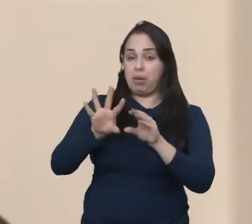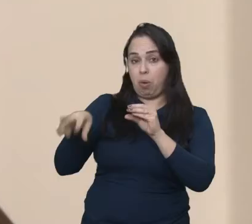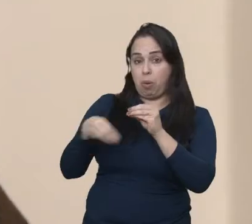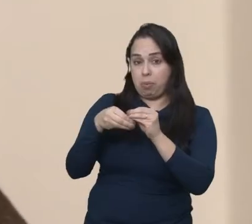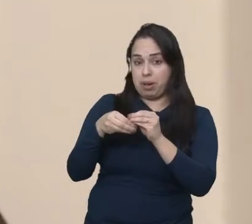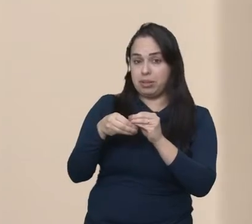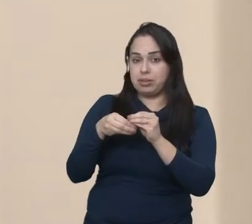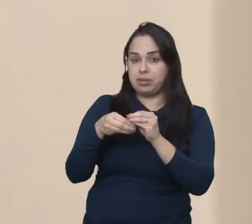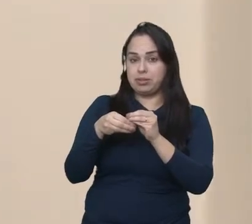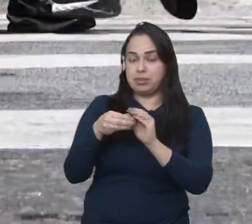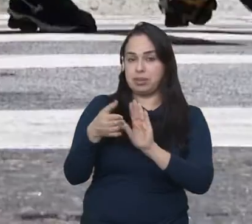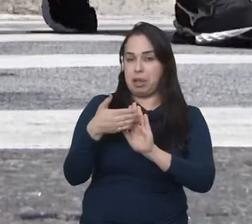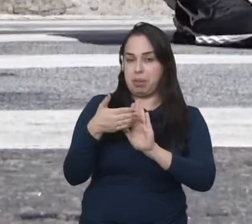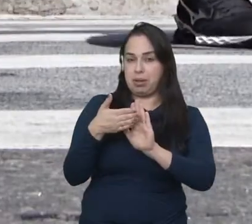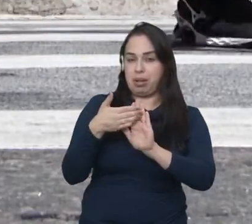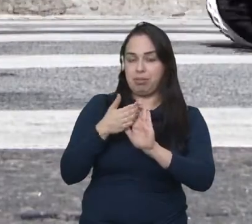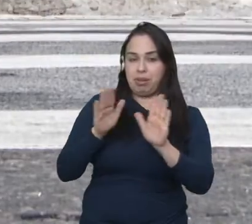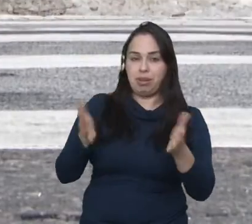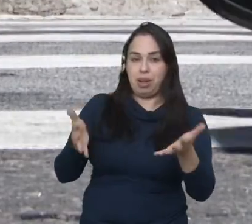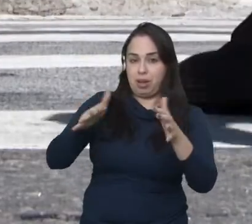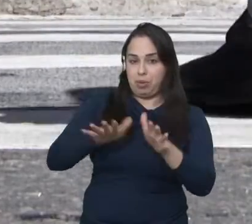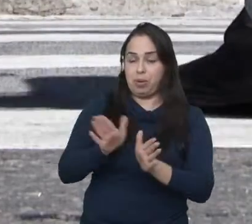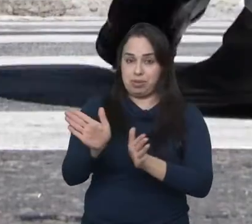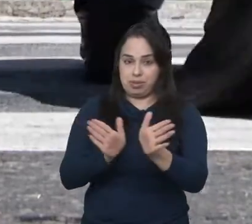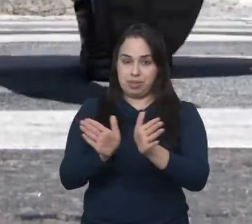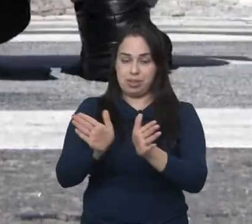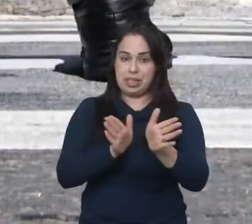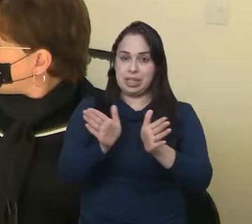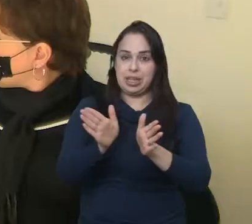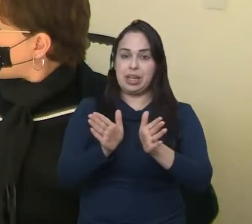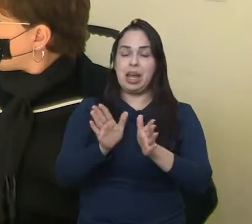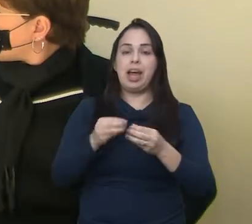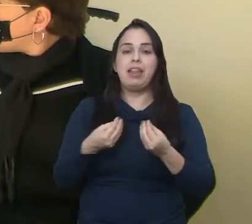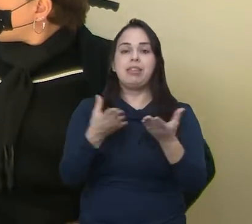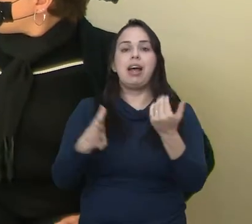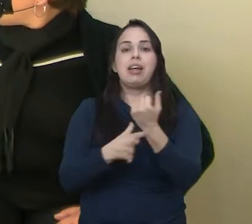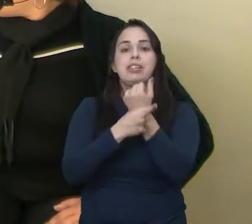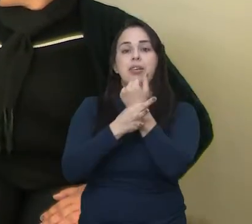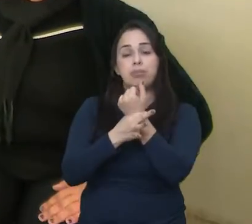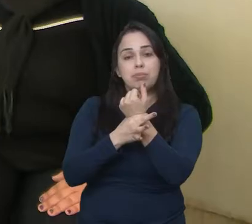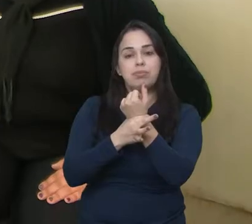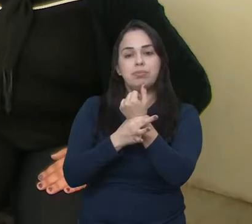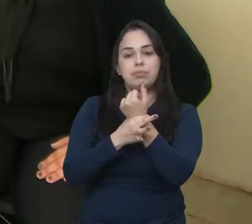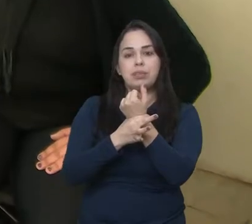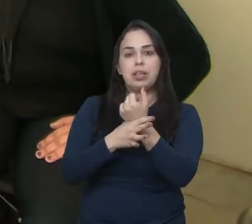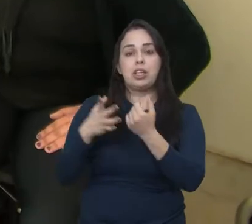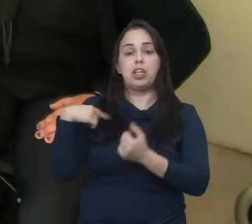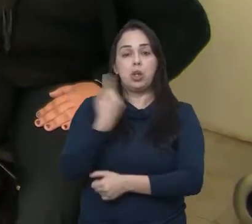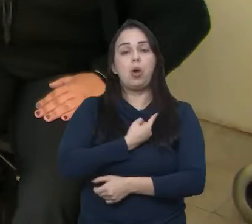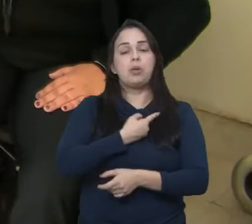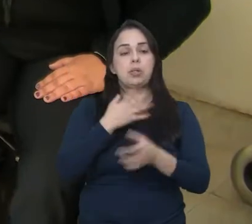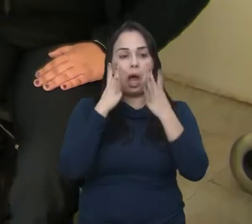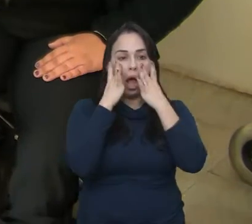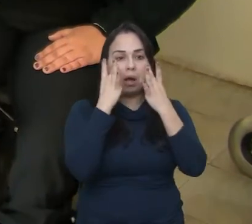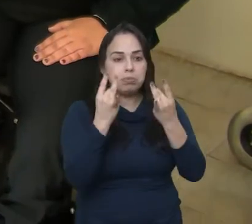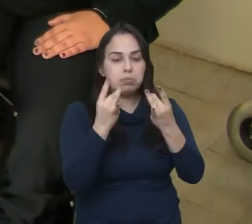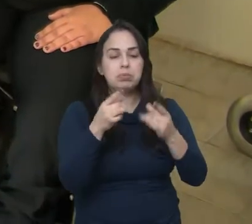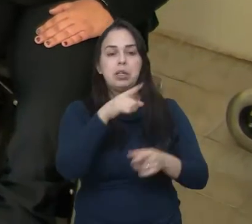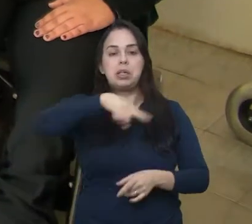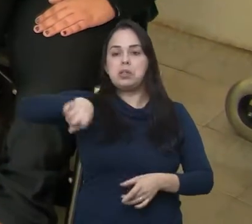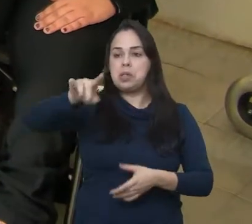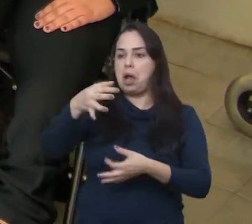nós vivenciamos o dia a dia de uma pessoa, de um deficiente visual, né, e encontramos ali o